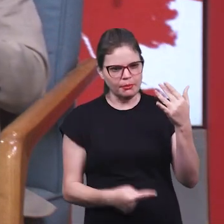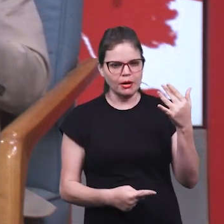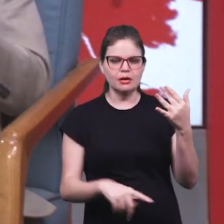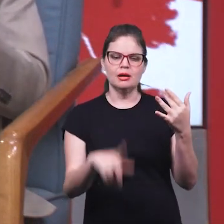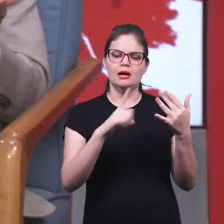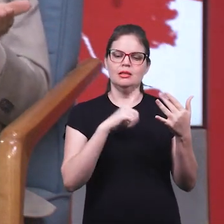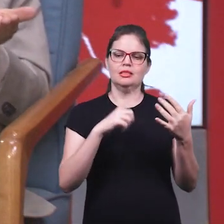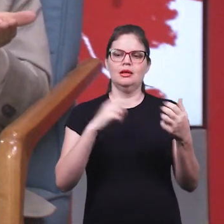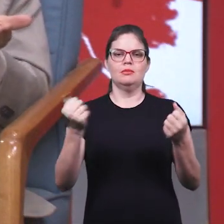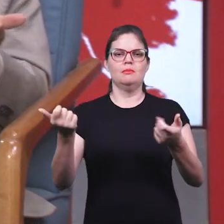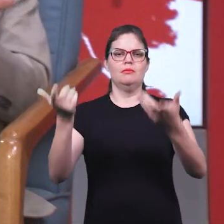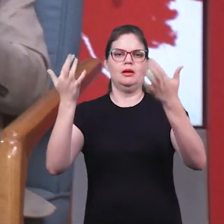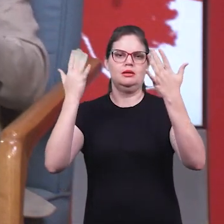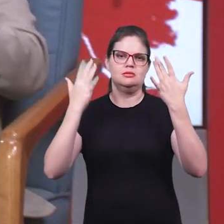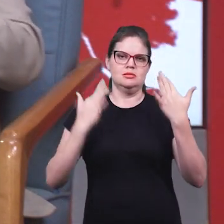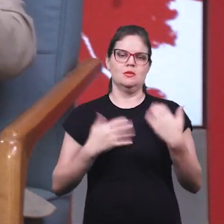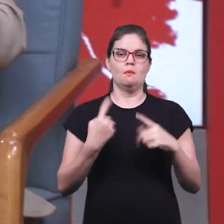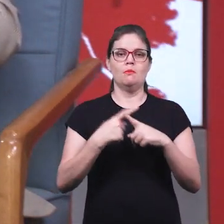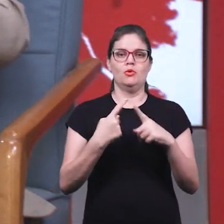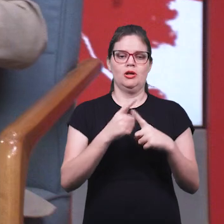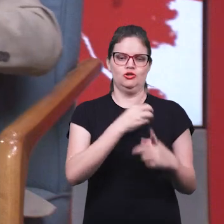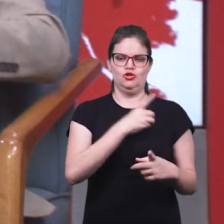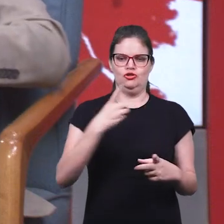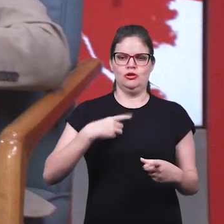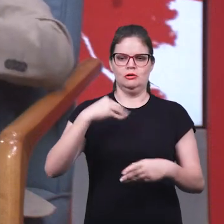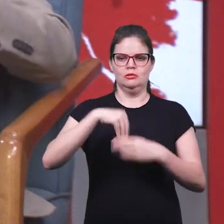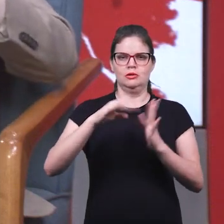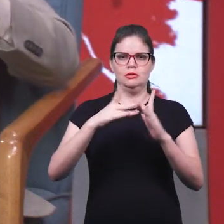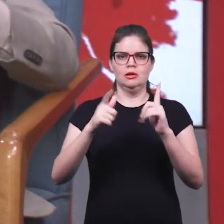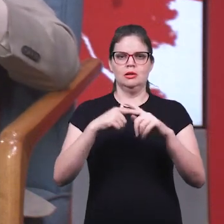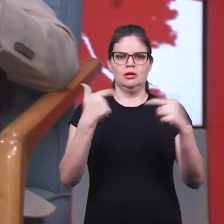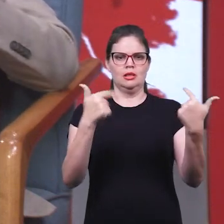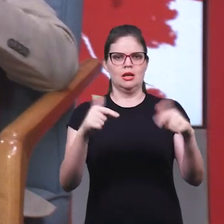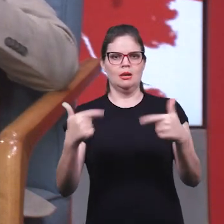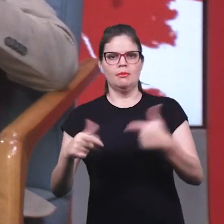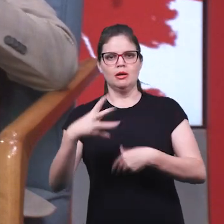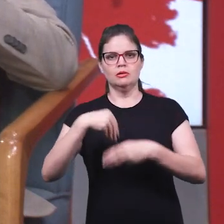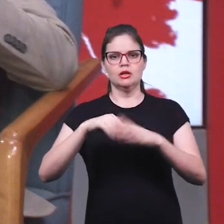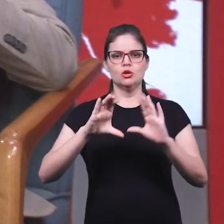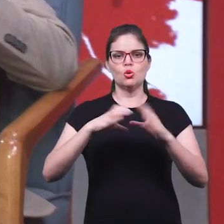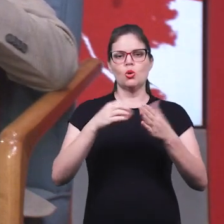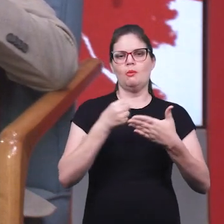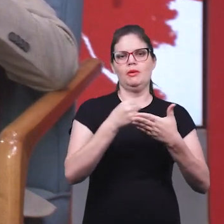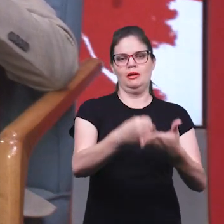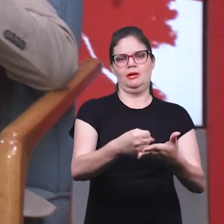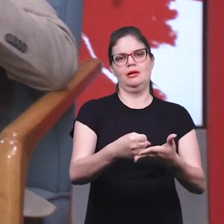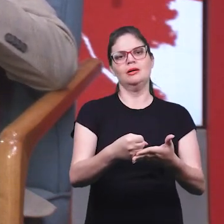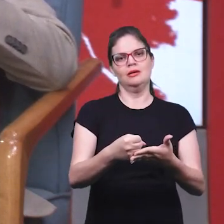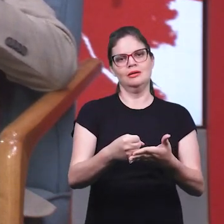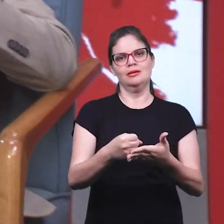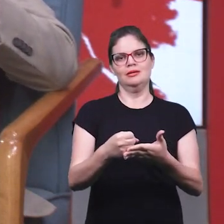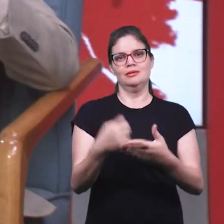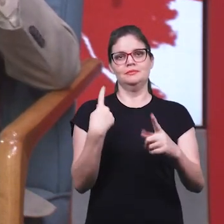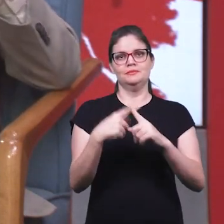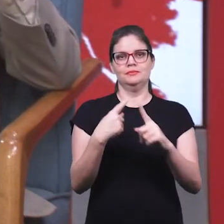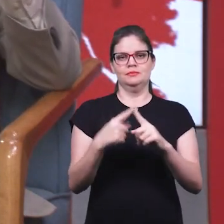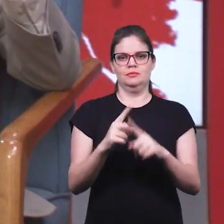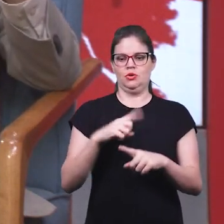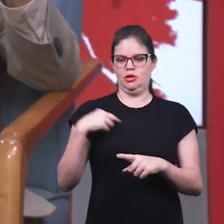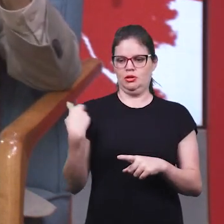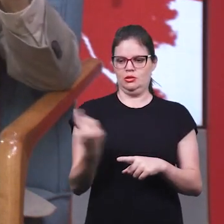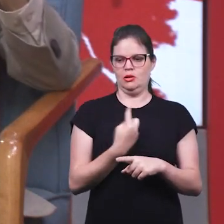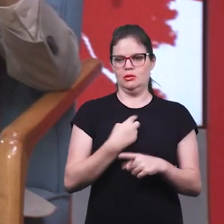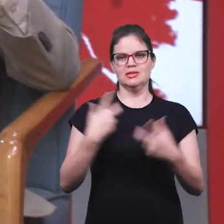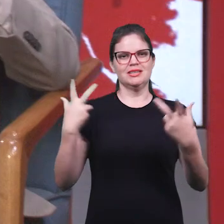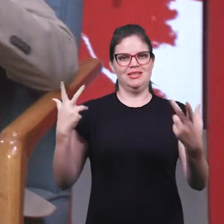o benefício do trabalho do diácono dentro da igreja, dentro dos grupos de assistência. Por quê? Porque nós,